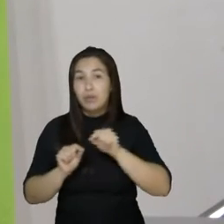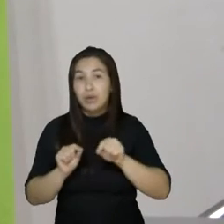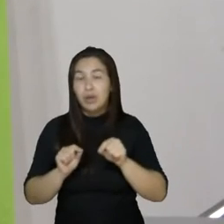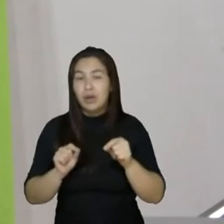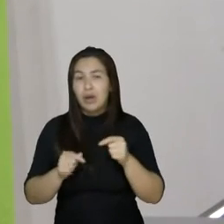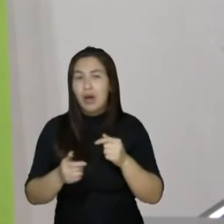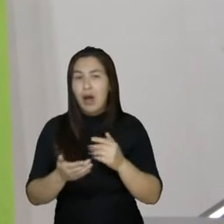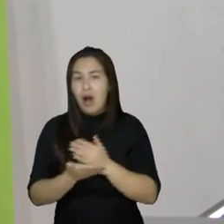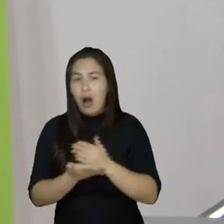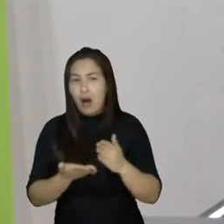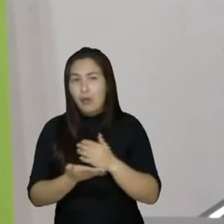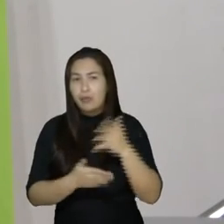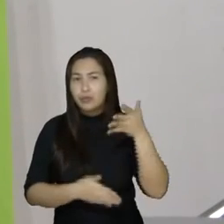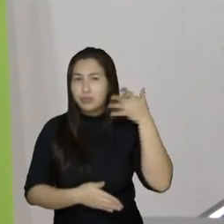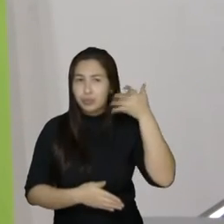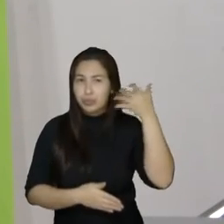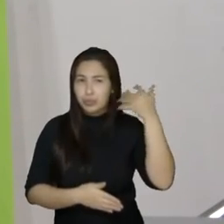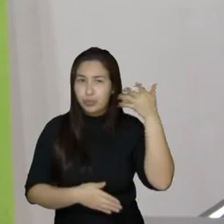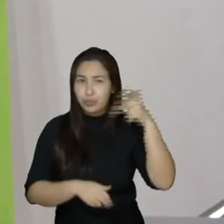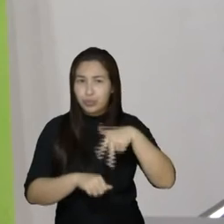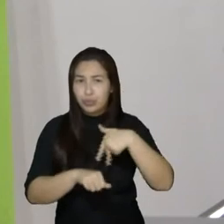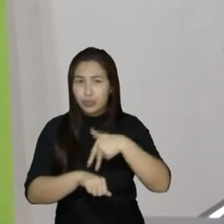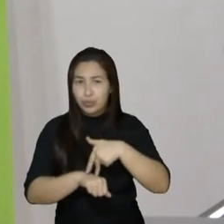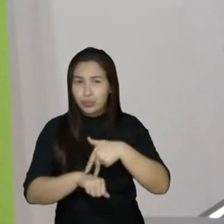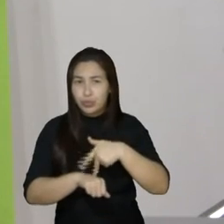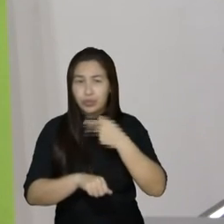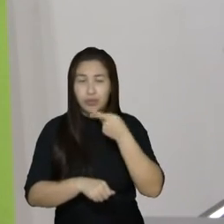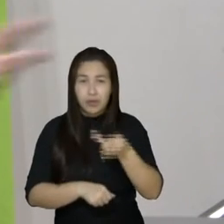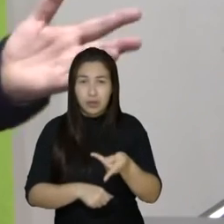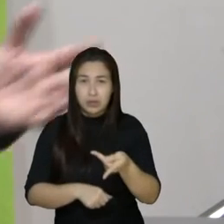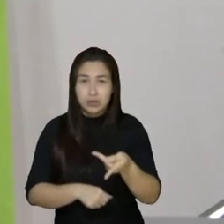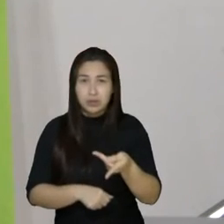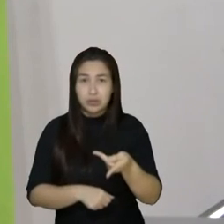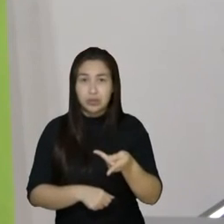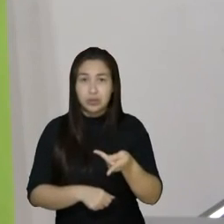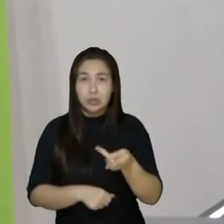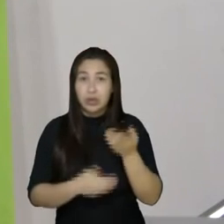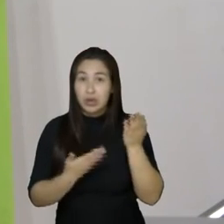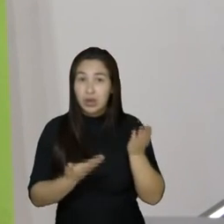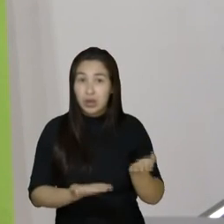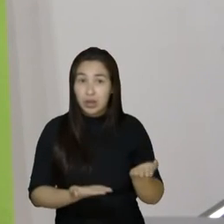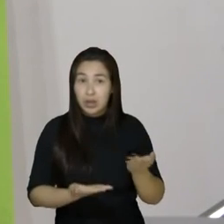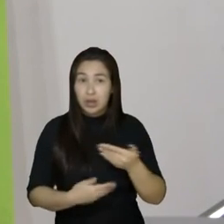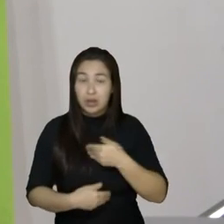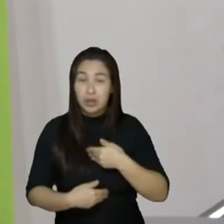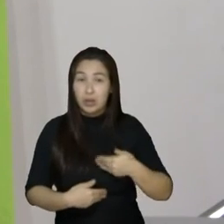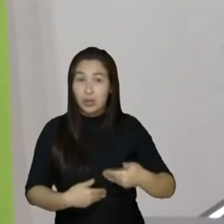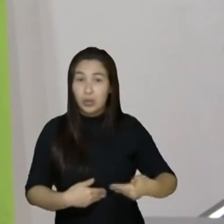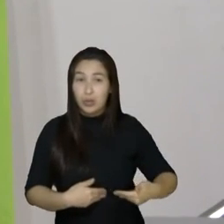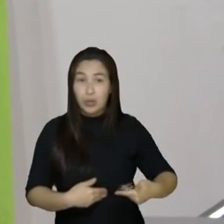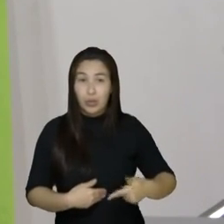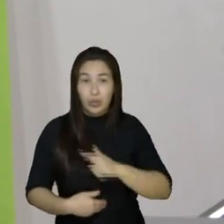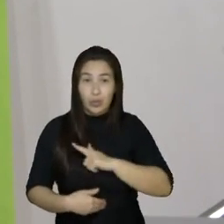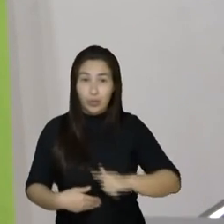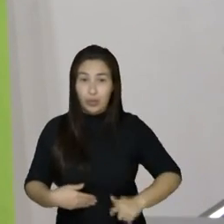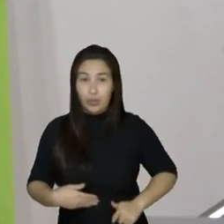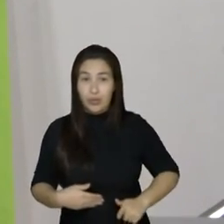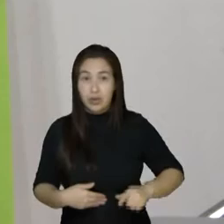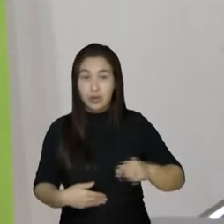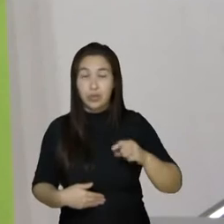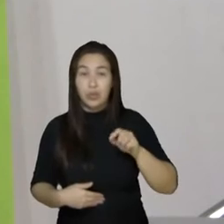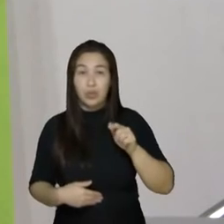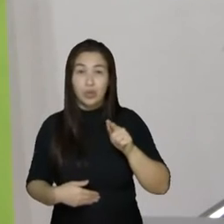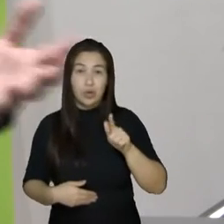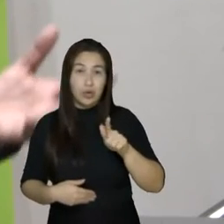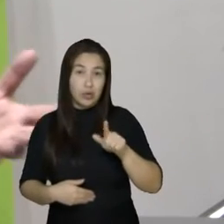manifestação, inclusive do candidato a governador Jorginho Melo, no